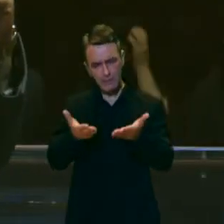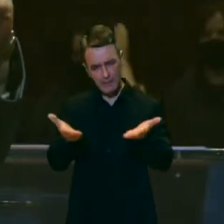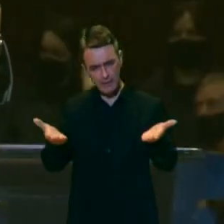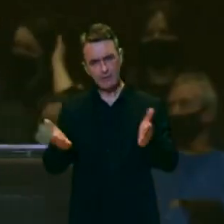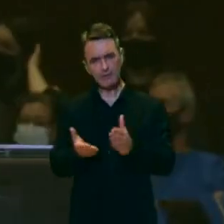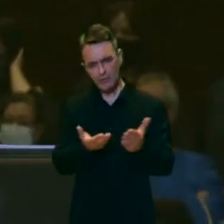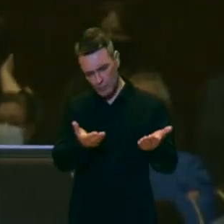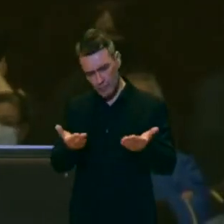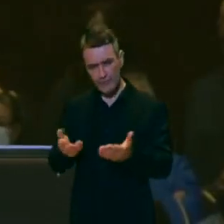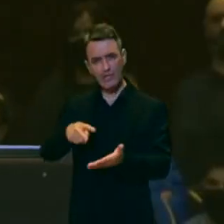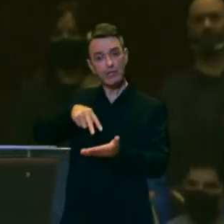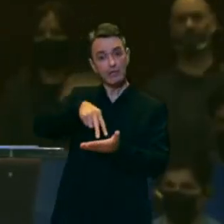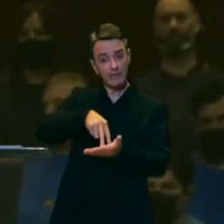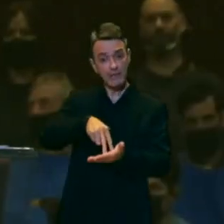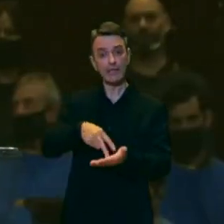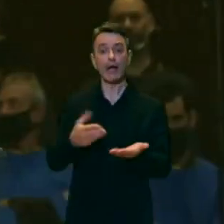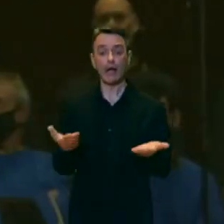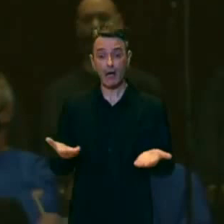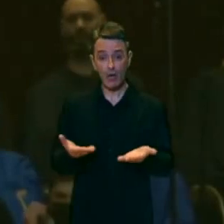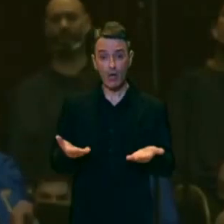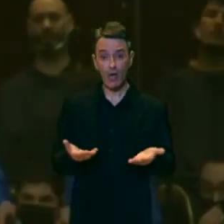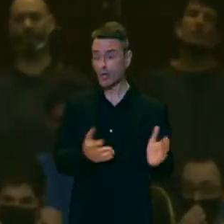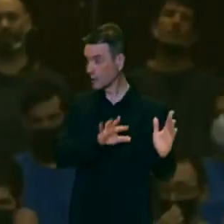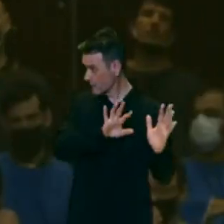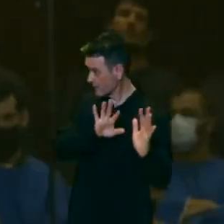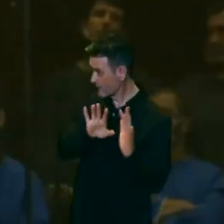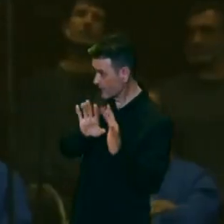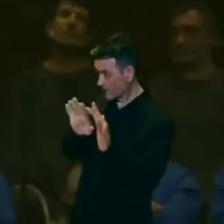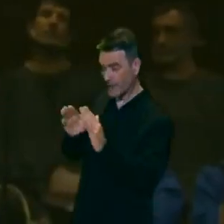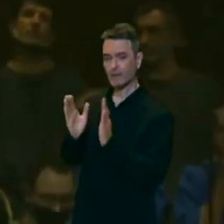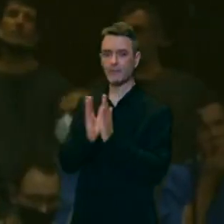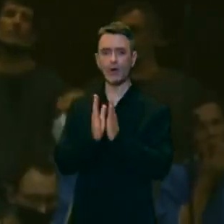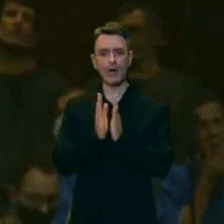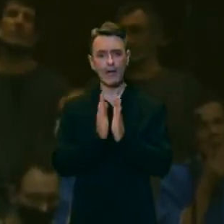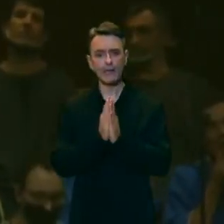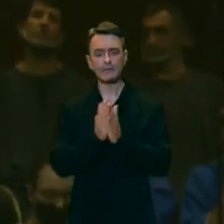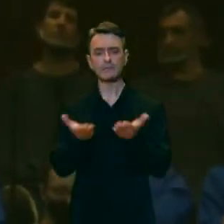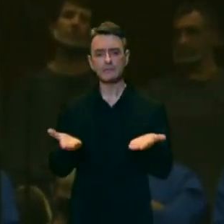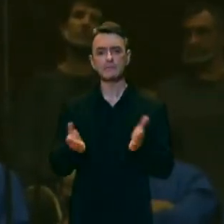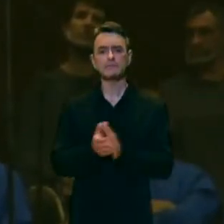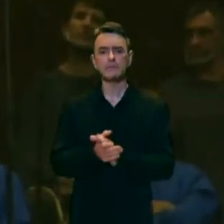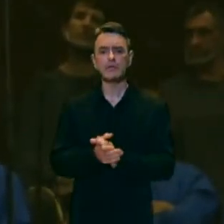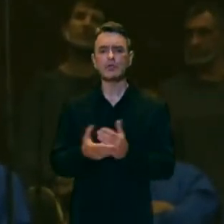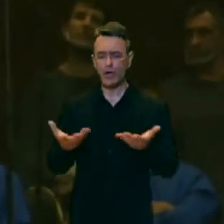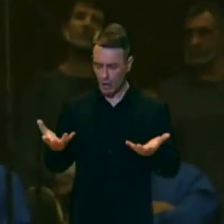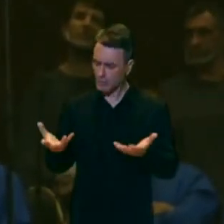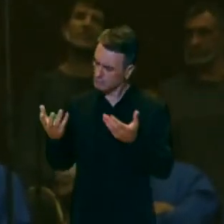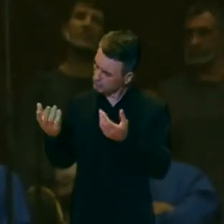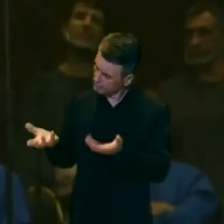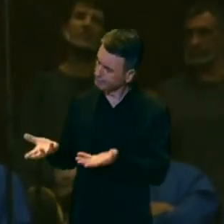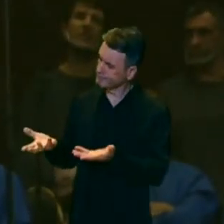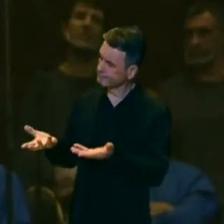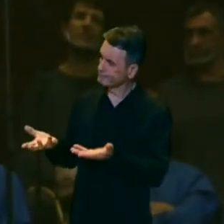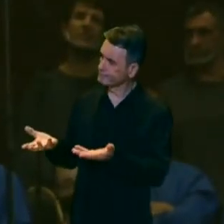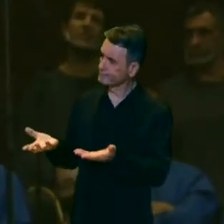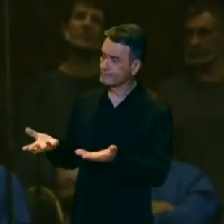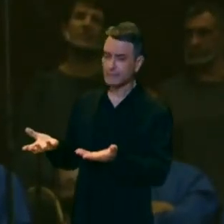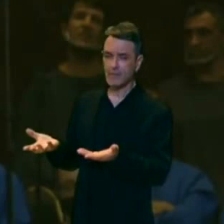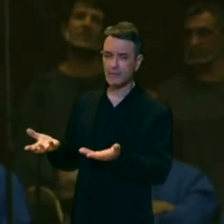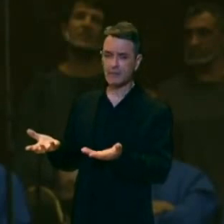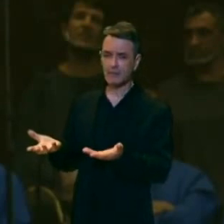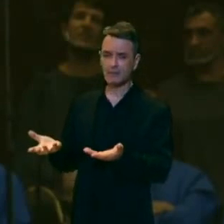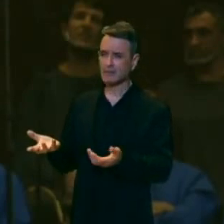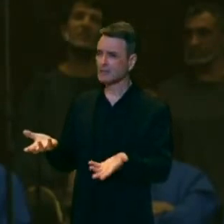convidar você a se levantar do seu lugar, e vem aqui para frente agora para a gente orar, e você vai dizer: estou me entregando. Não quero